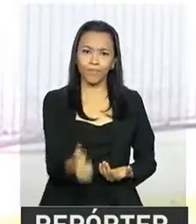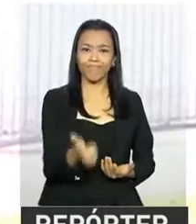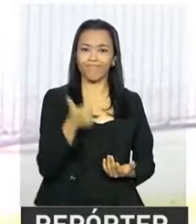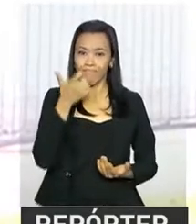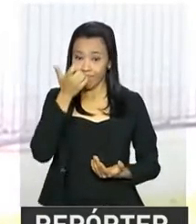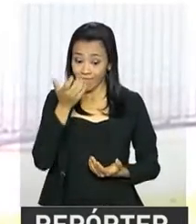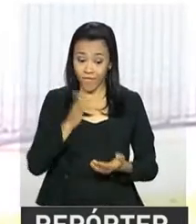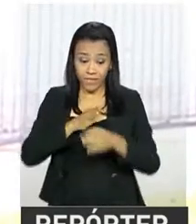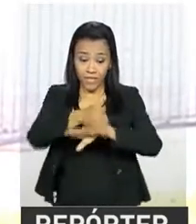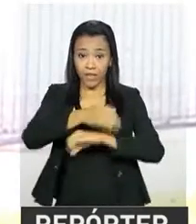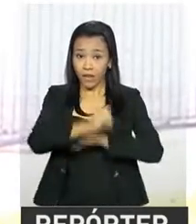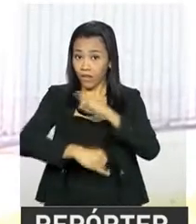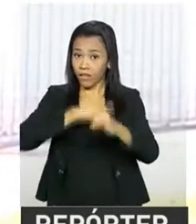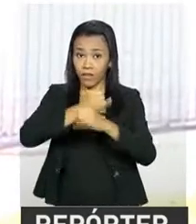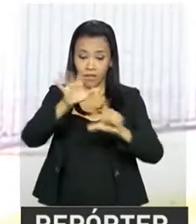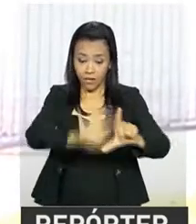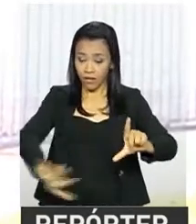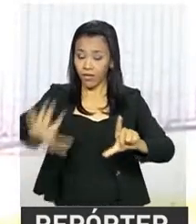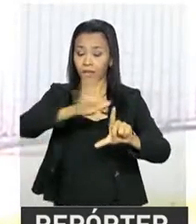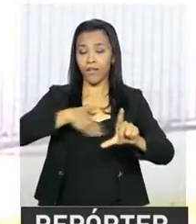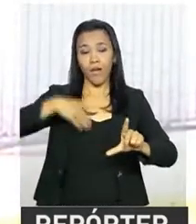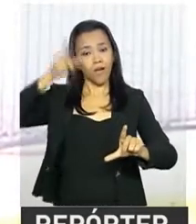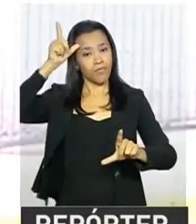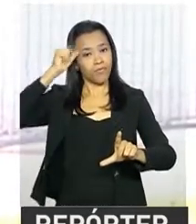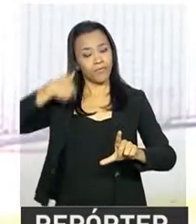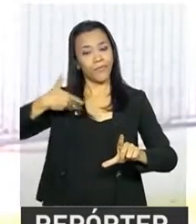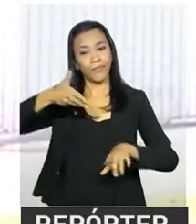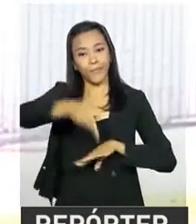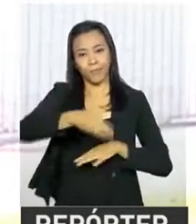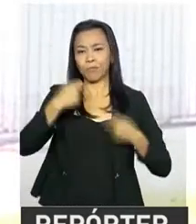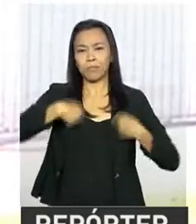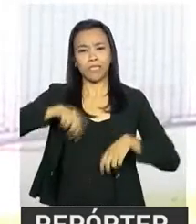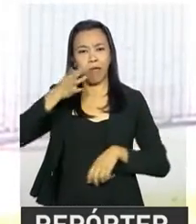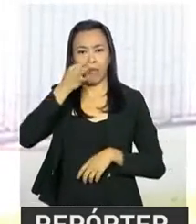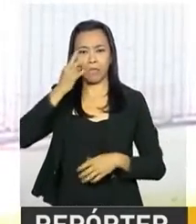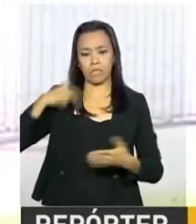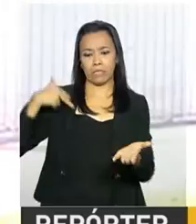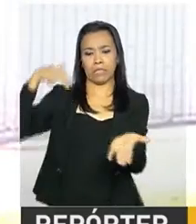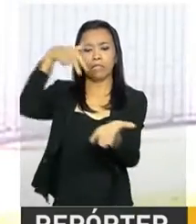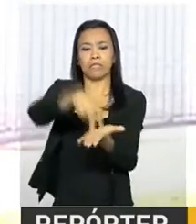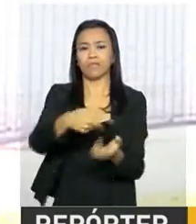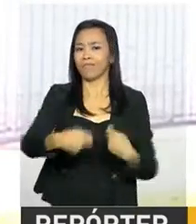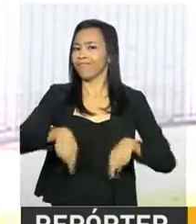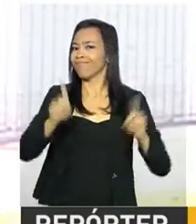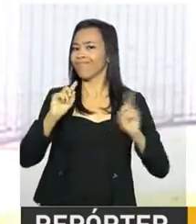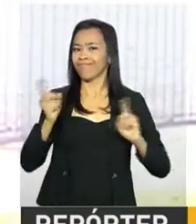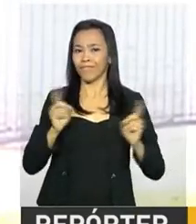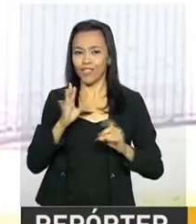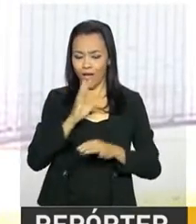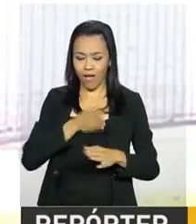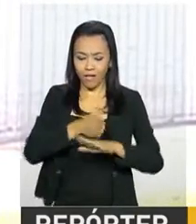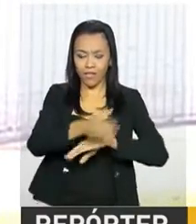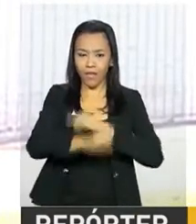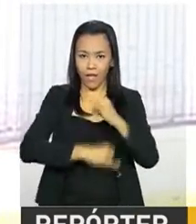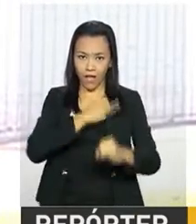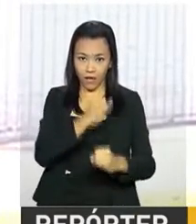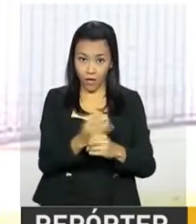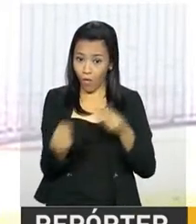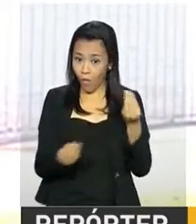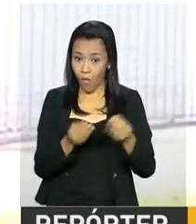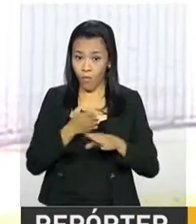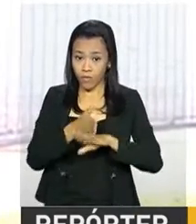fácil é oferecer comodidade ao cidadão o endereço então para ter acesso ao novo portal é é